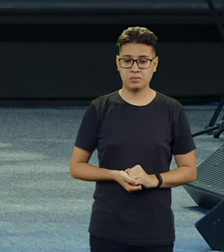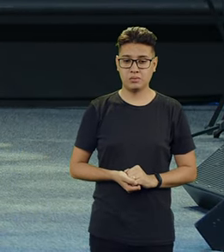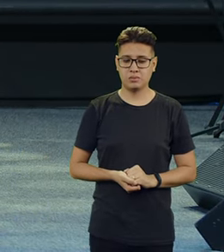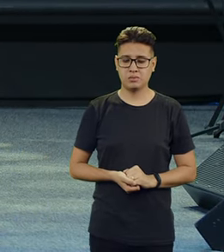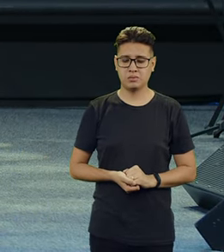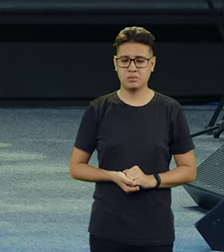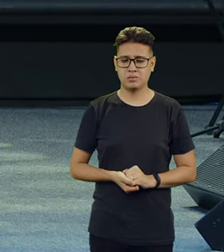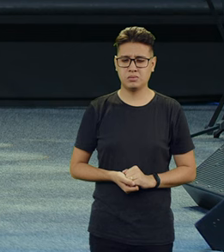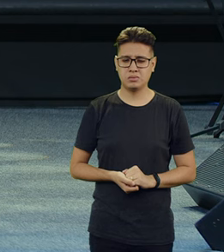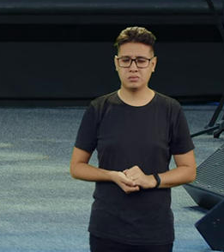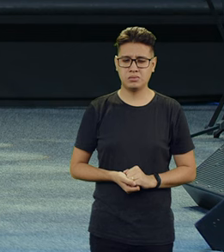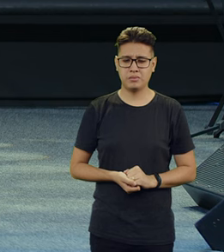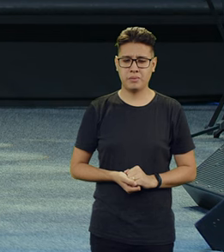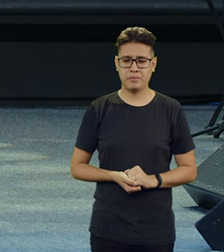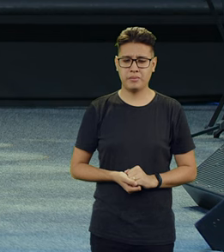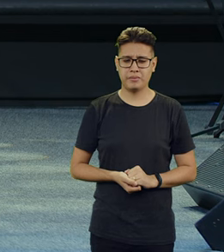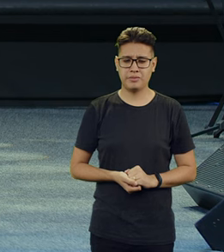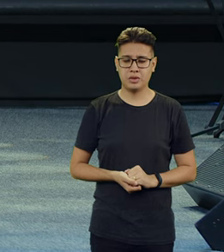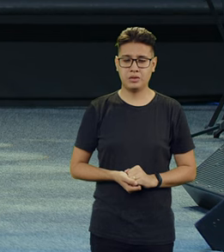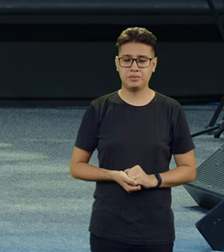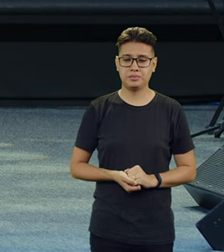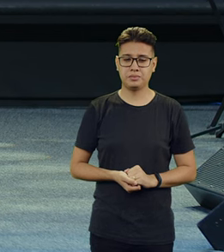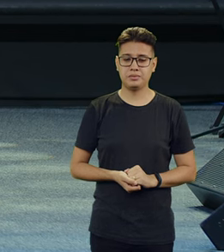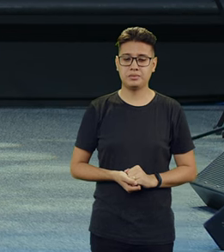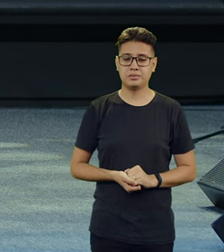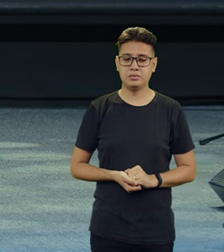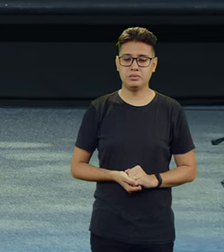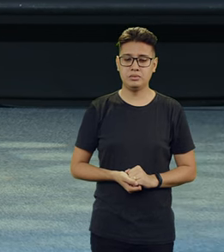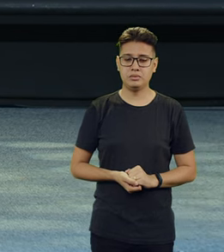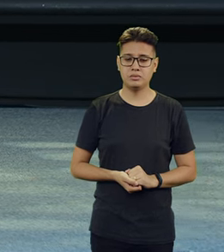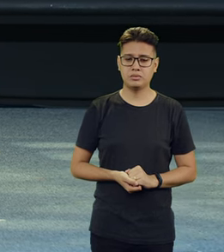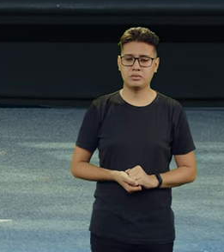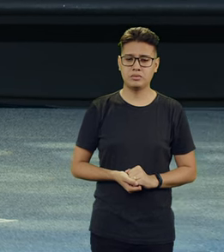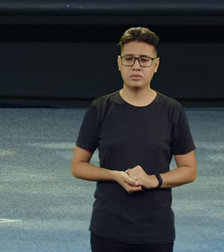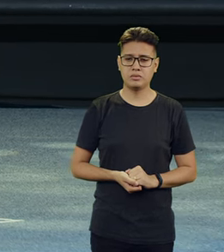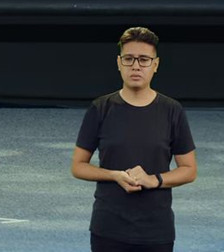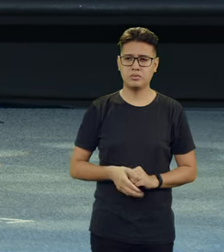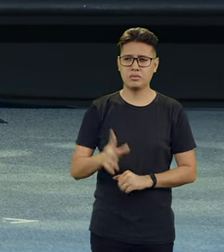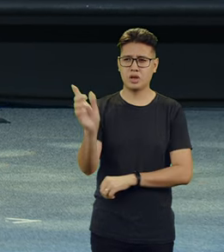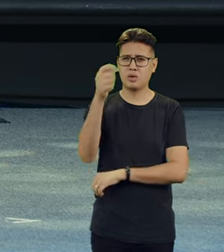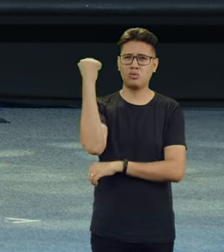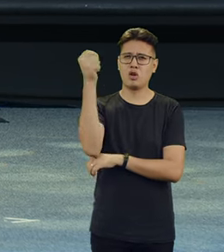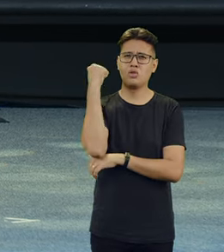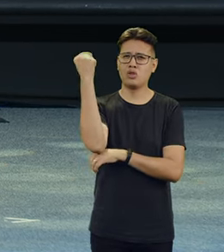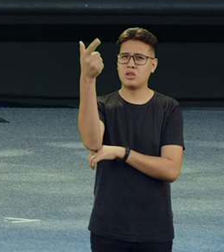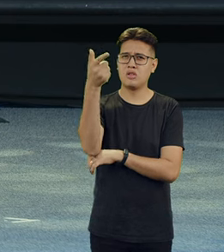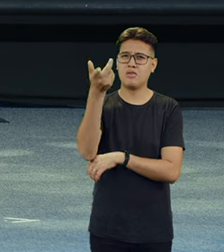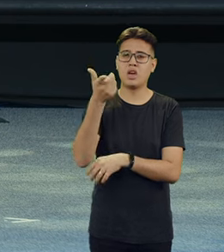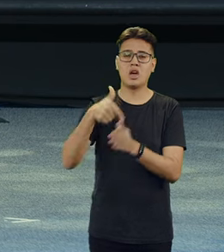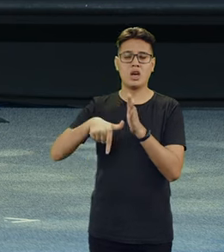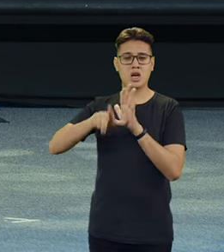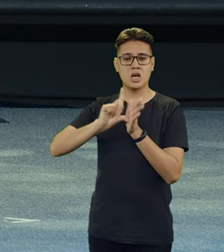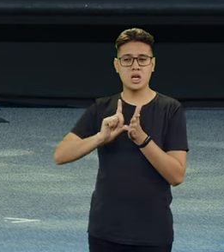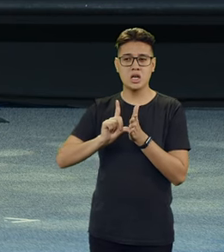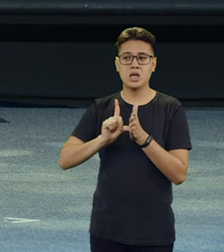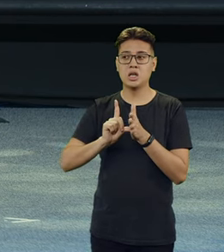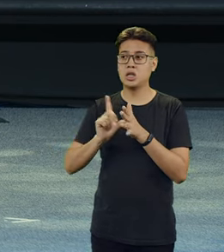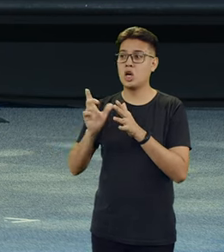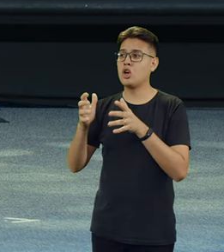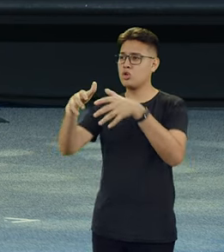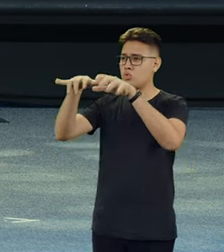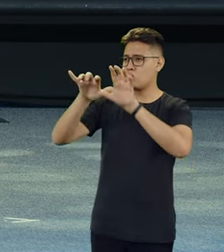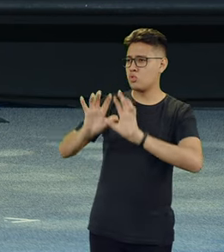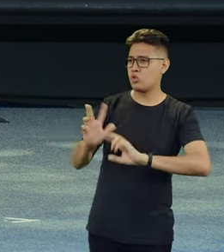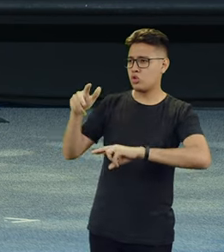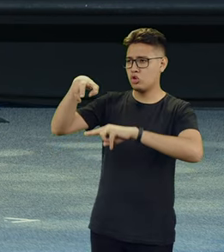antes de assumir o trono, ele era anônimo, só ficou conhecido,